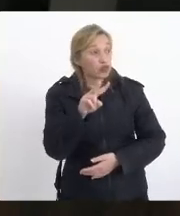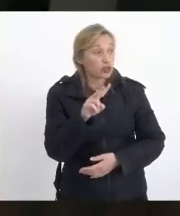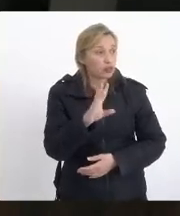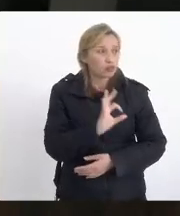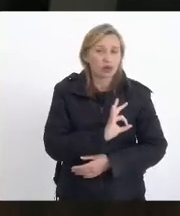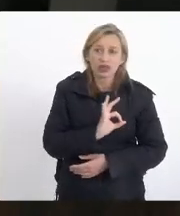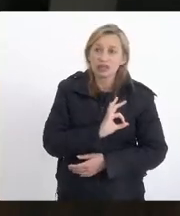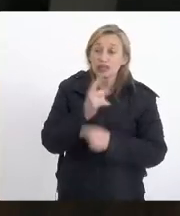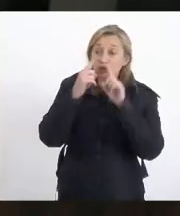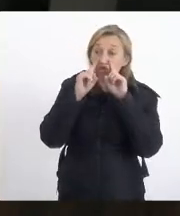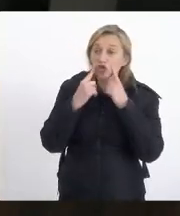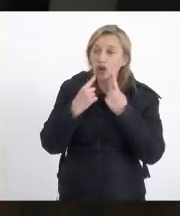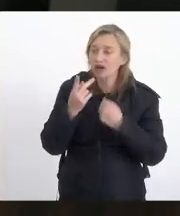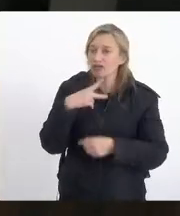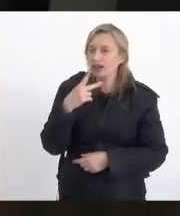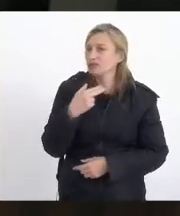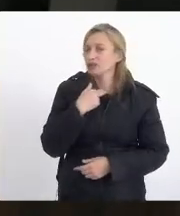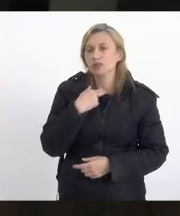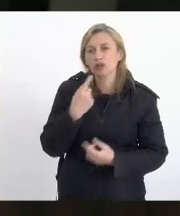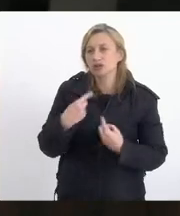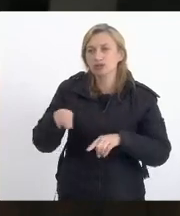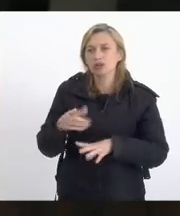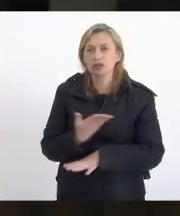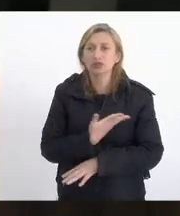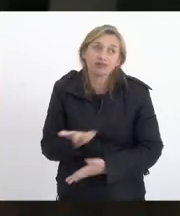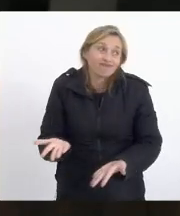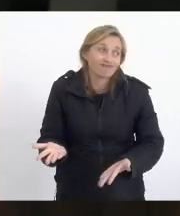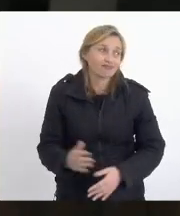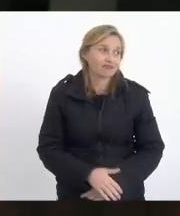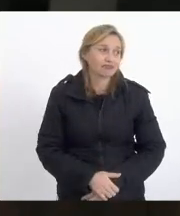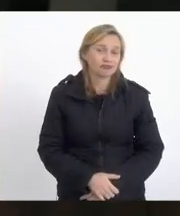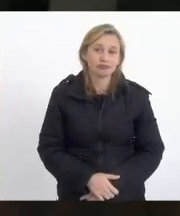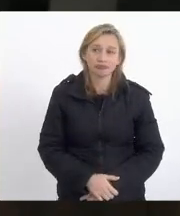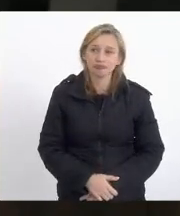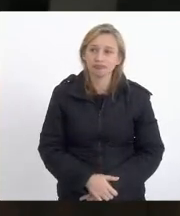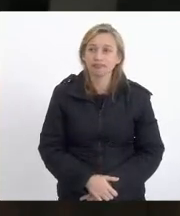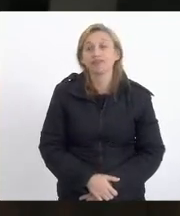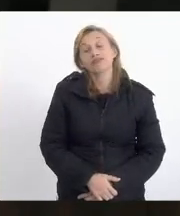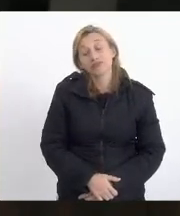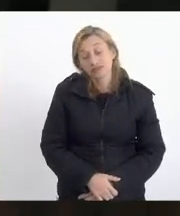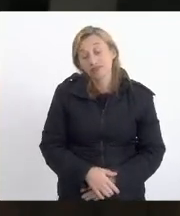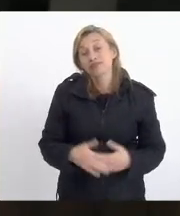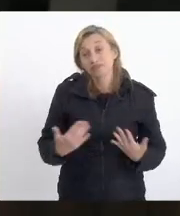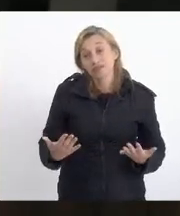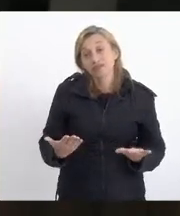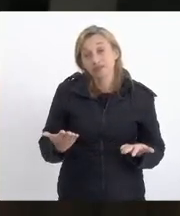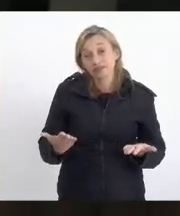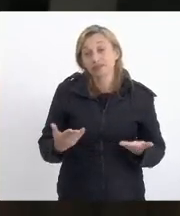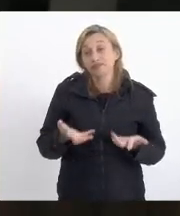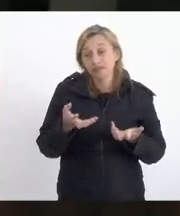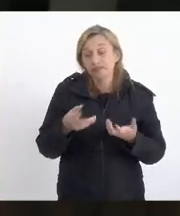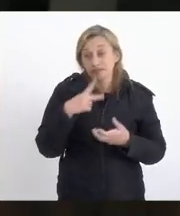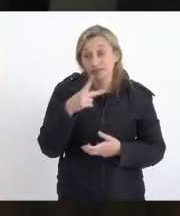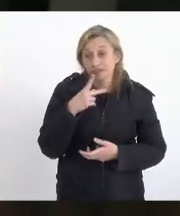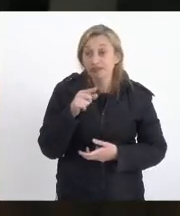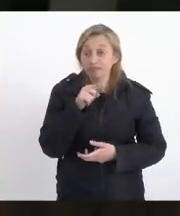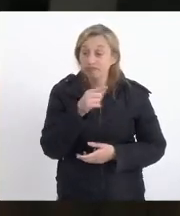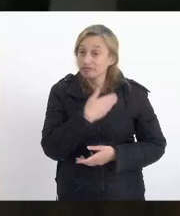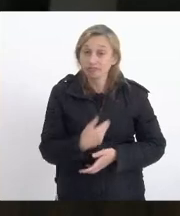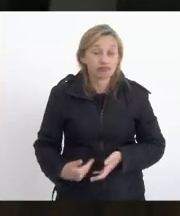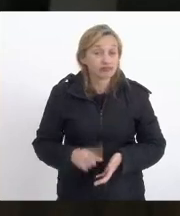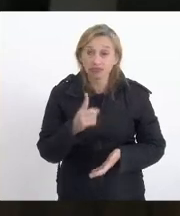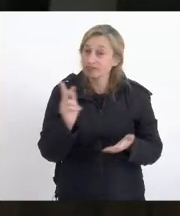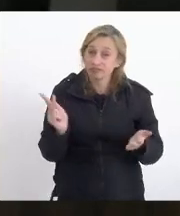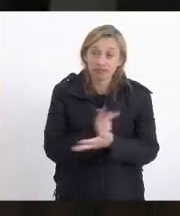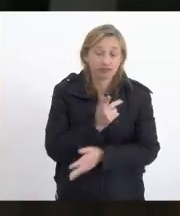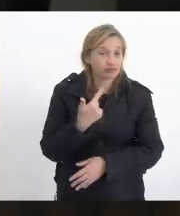policial chorar, dizendo, eu não posso enfrentar um colega. Então, é nesse ponto que eu quero dizer que este governo não vai